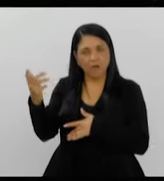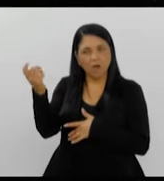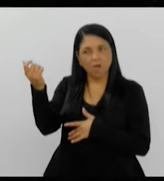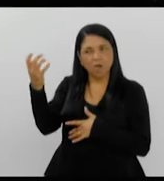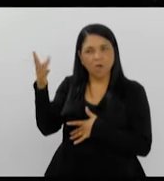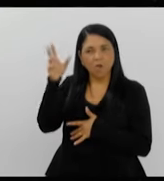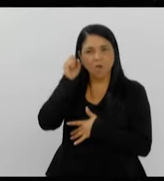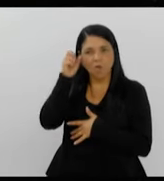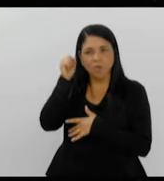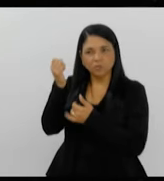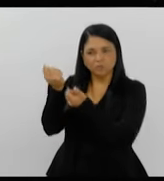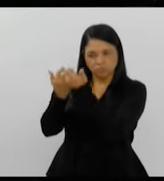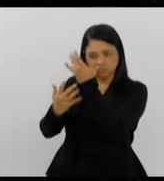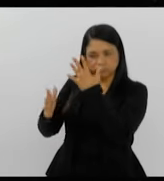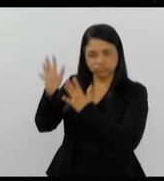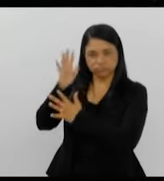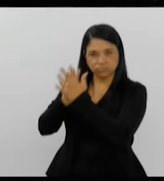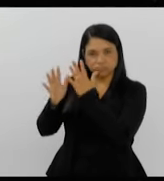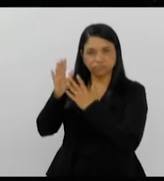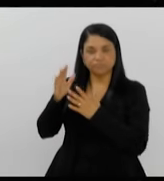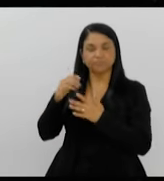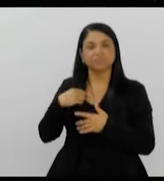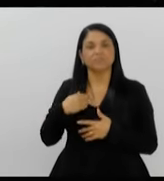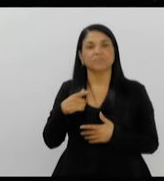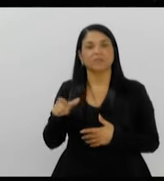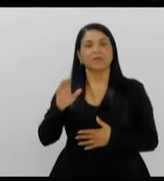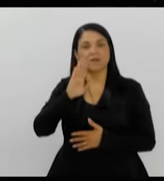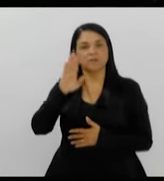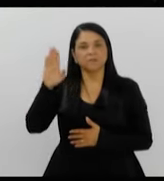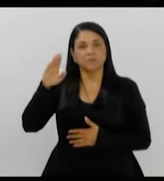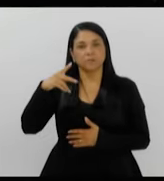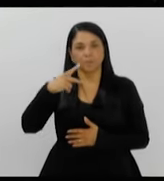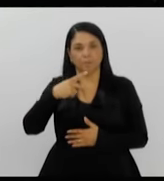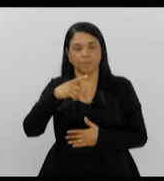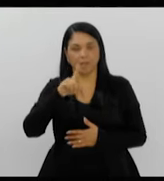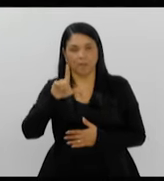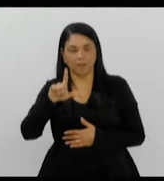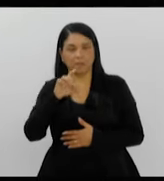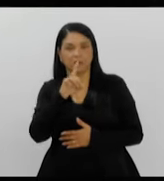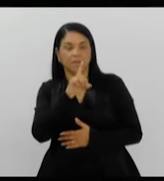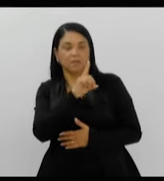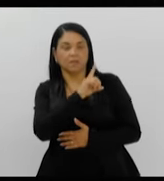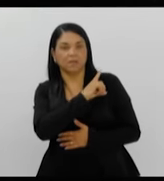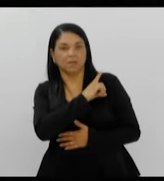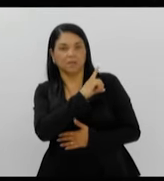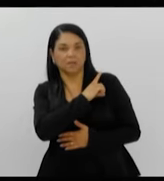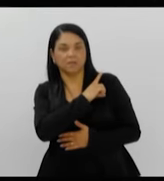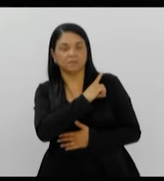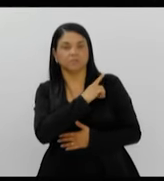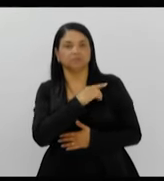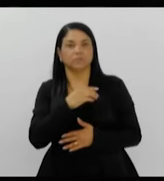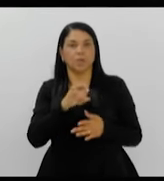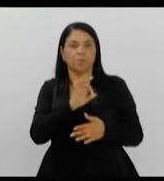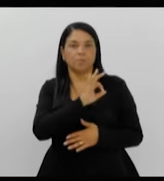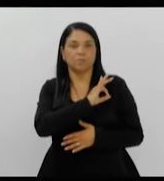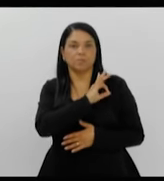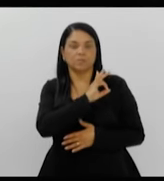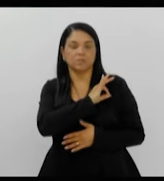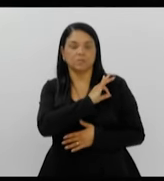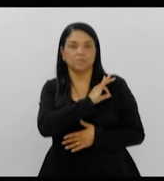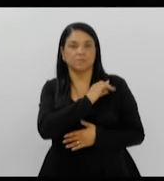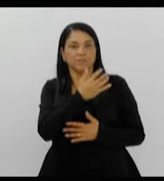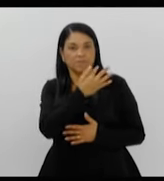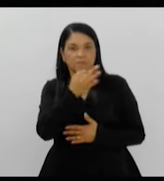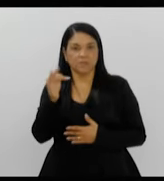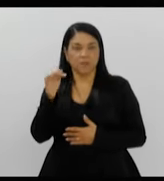o candidato do pl delegado da polícia federal Senor ramagem